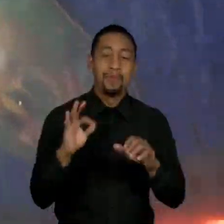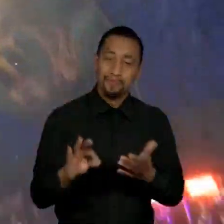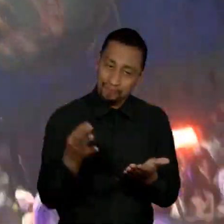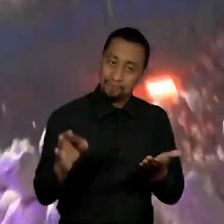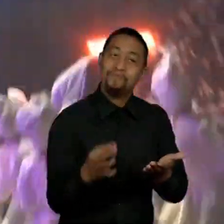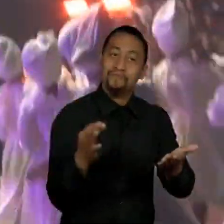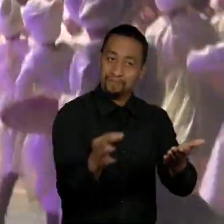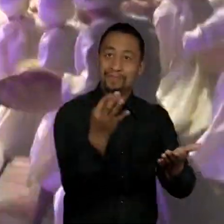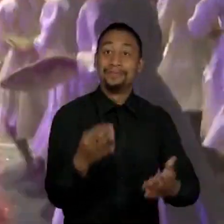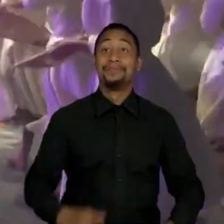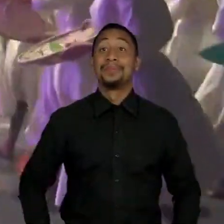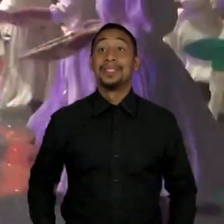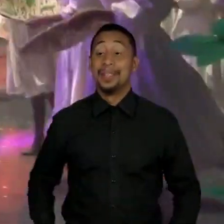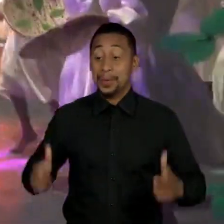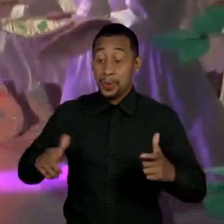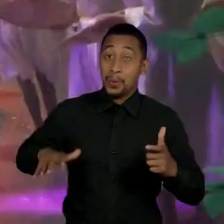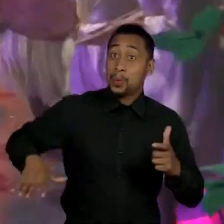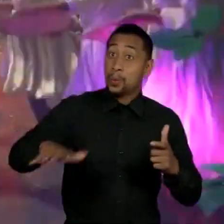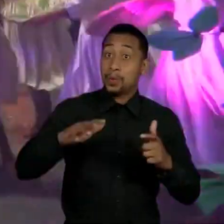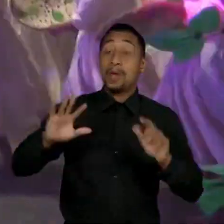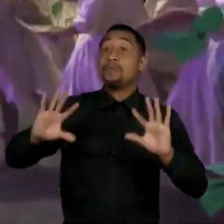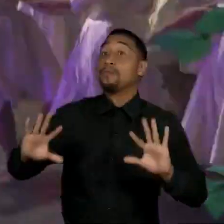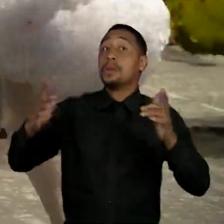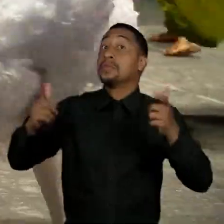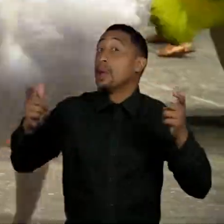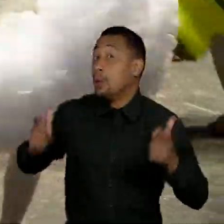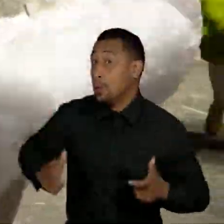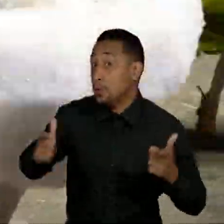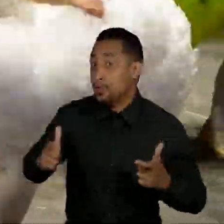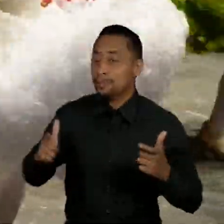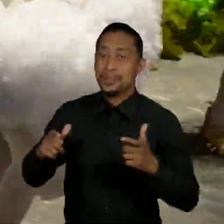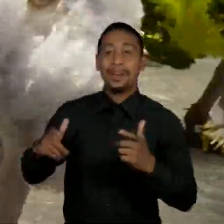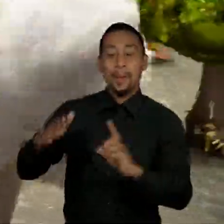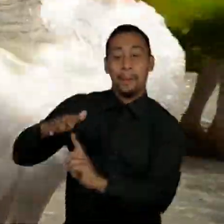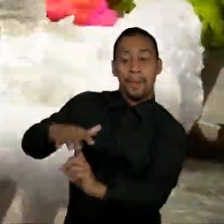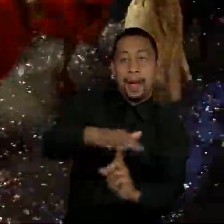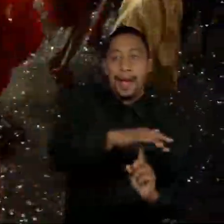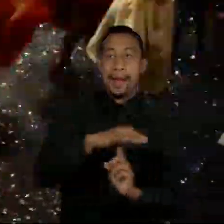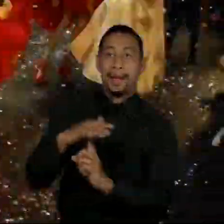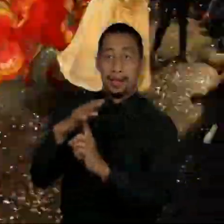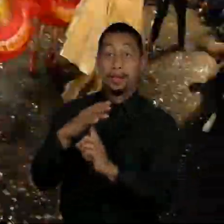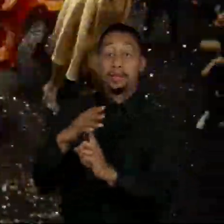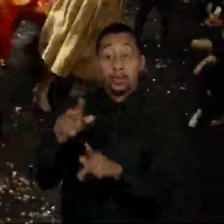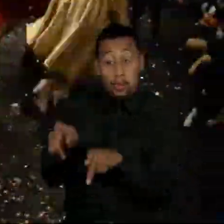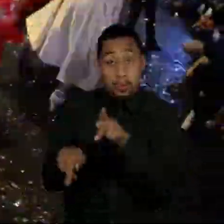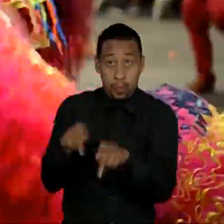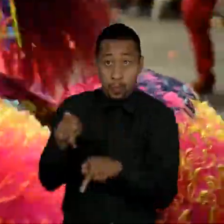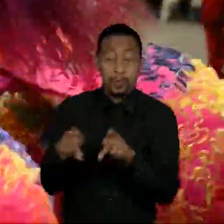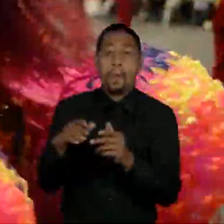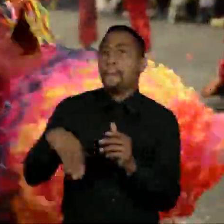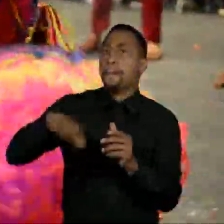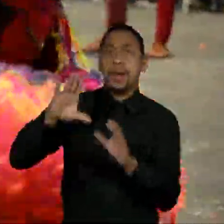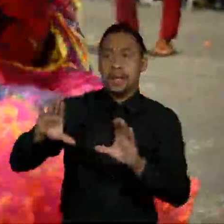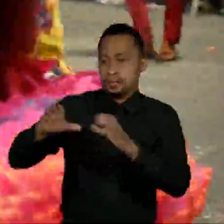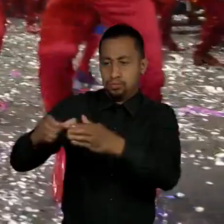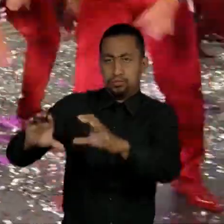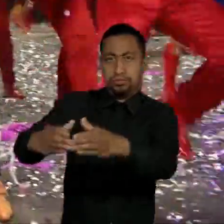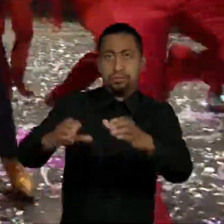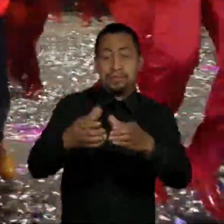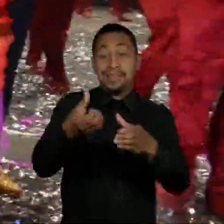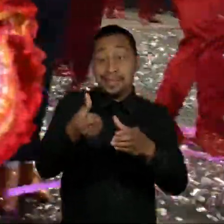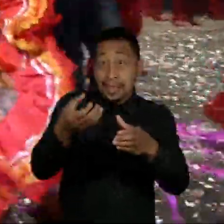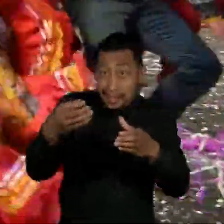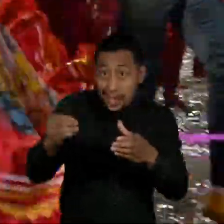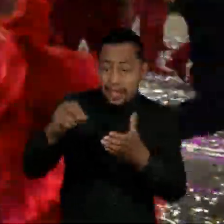O palco do festival é a pirâmide do Parque do Povo. São 70 quadrilhas, muita cor, beleza e